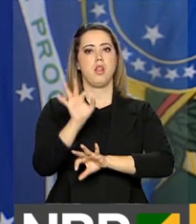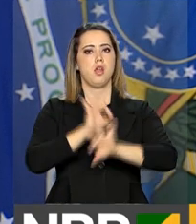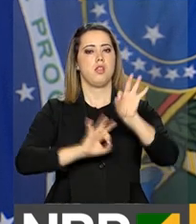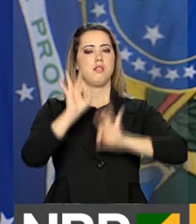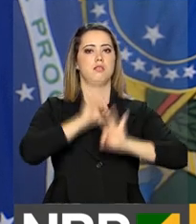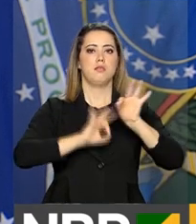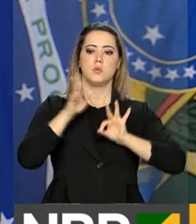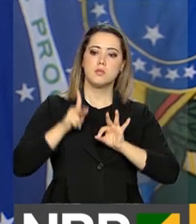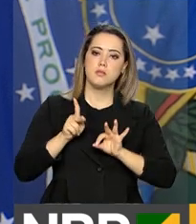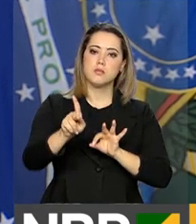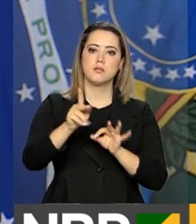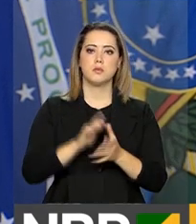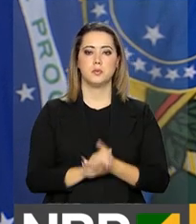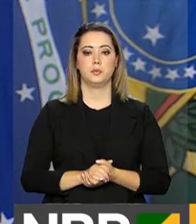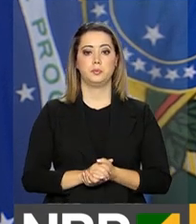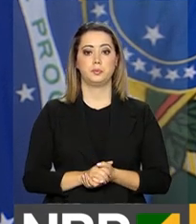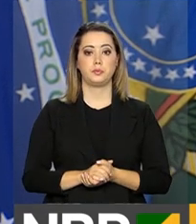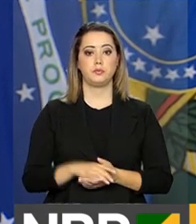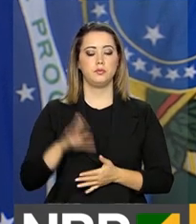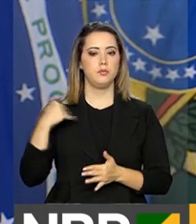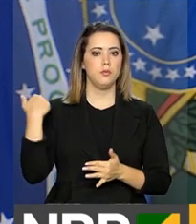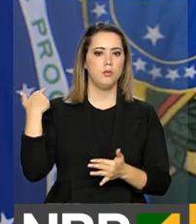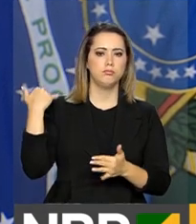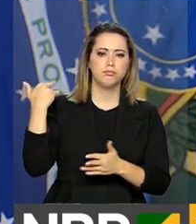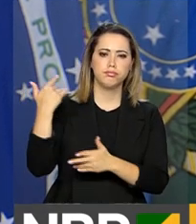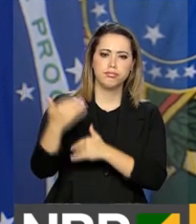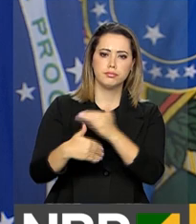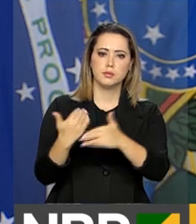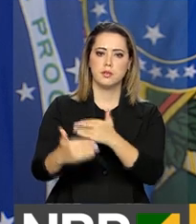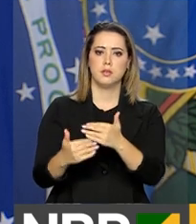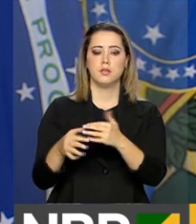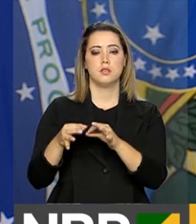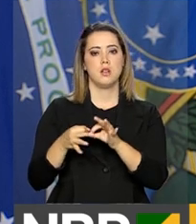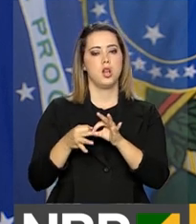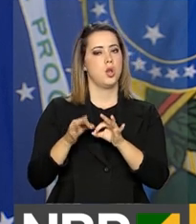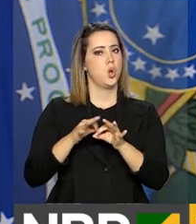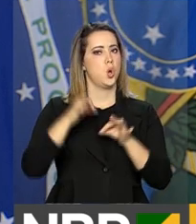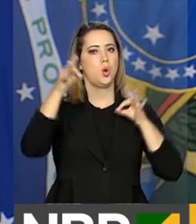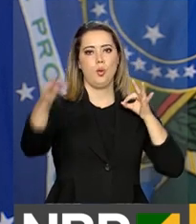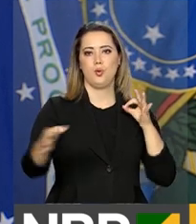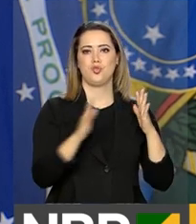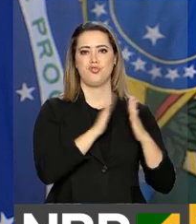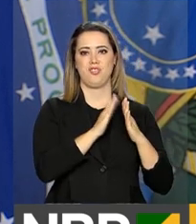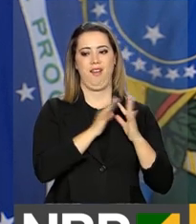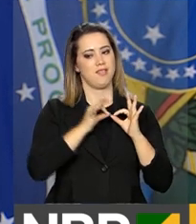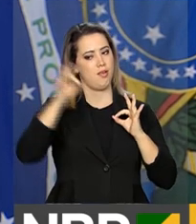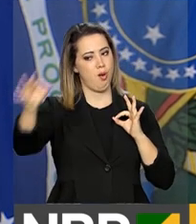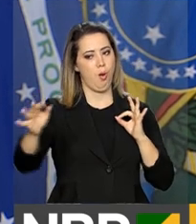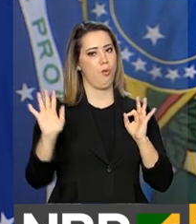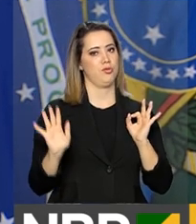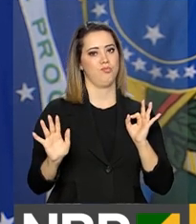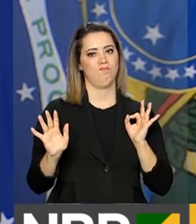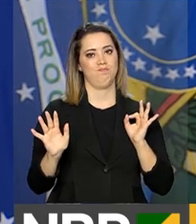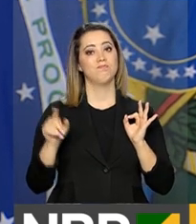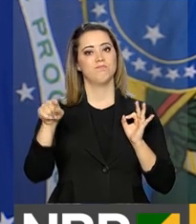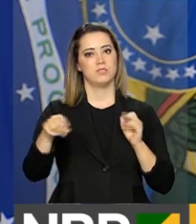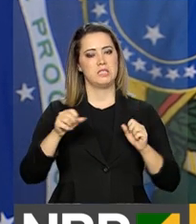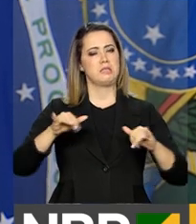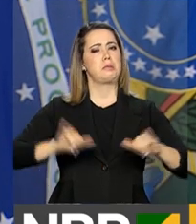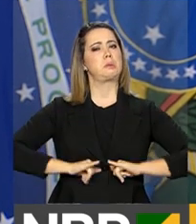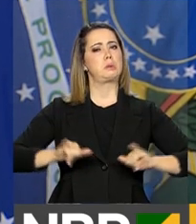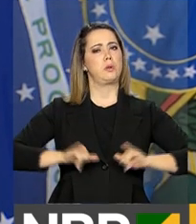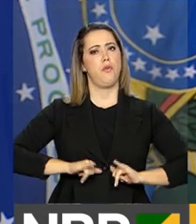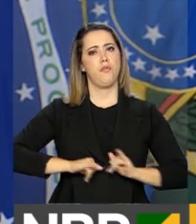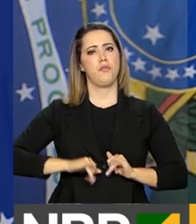aperfeiçoamento contínuos, longos períodos longe de casa, sacrifícios do militar